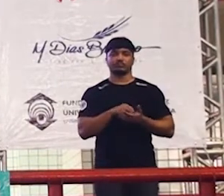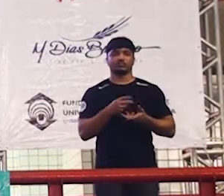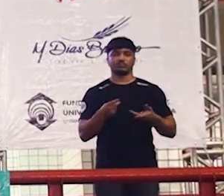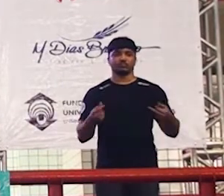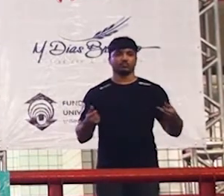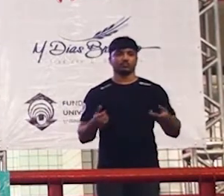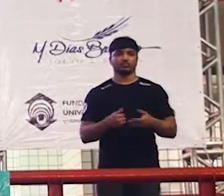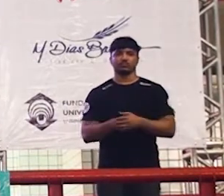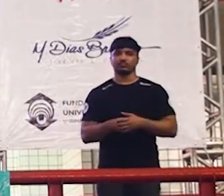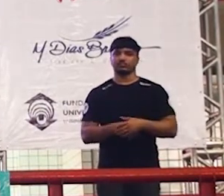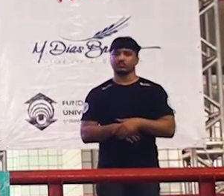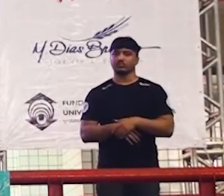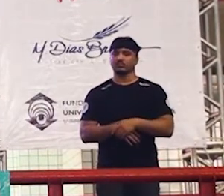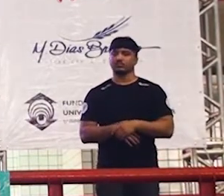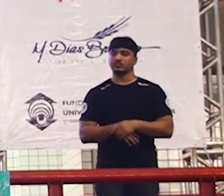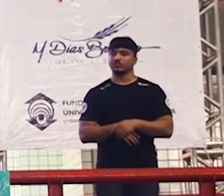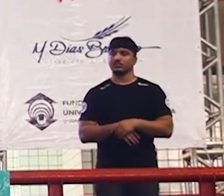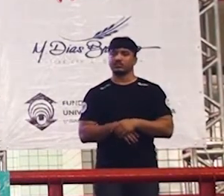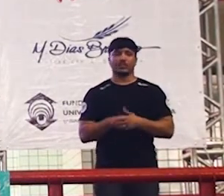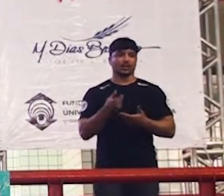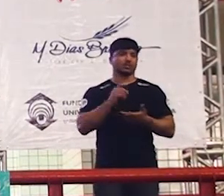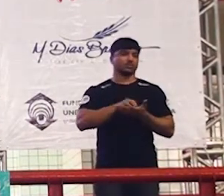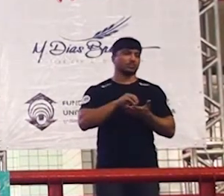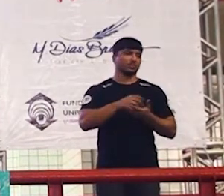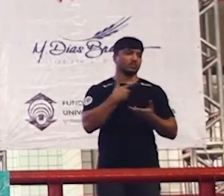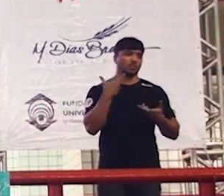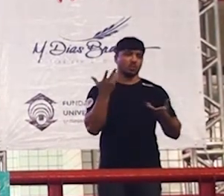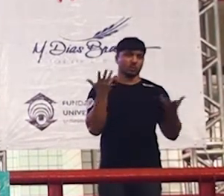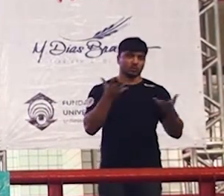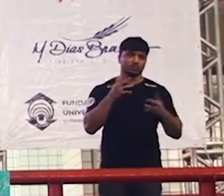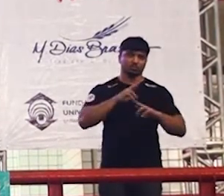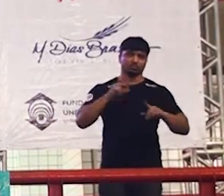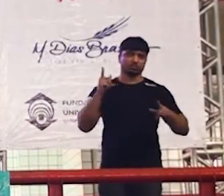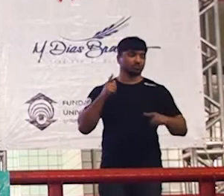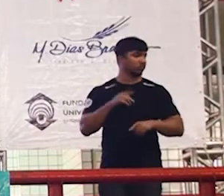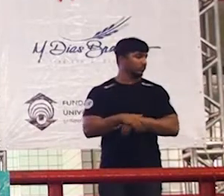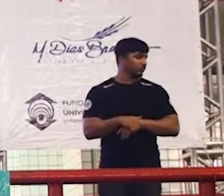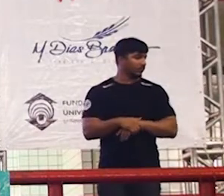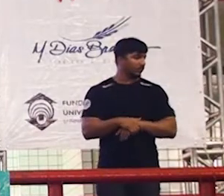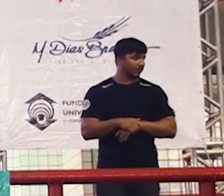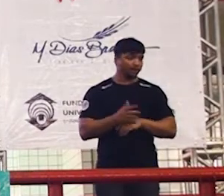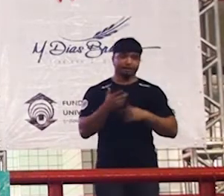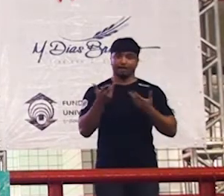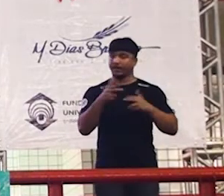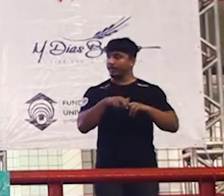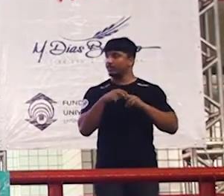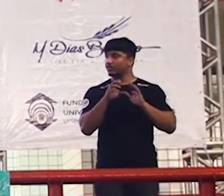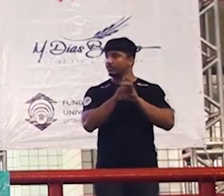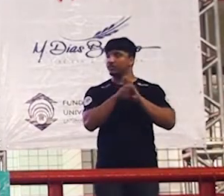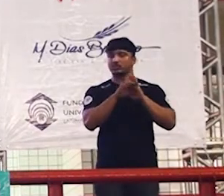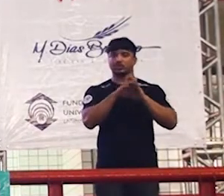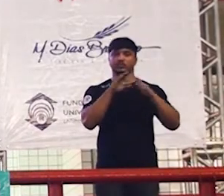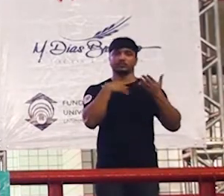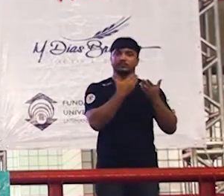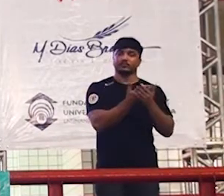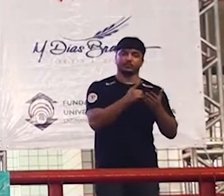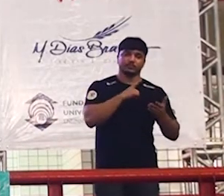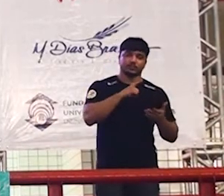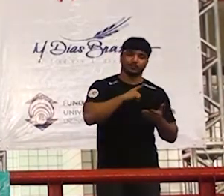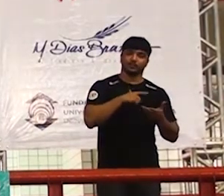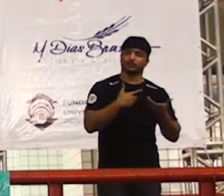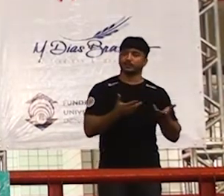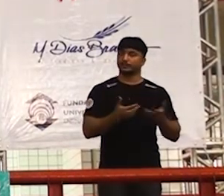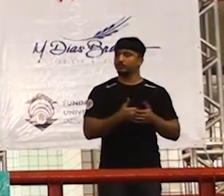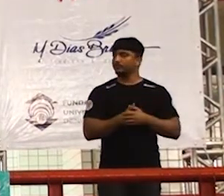o seu sarcasmo, num contexto em que a gente está vivendo. Então, são esses os conceitos que nós temos aí,